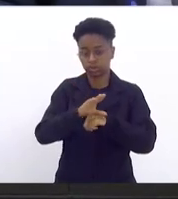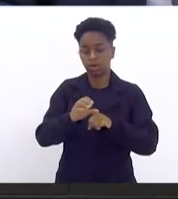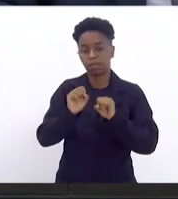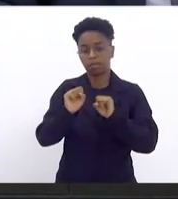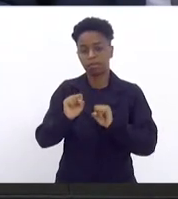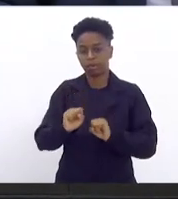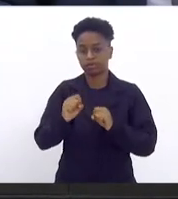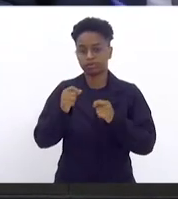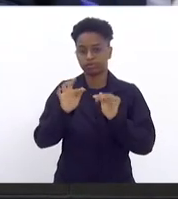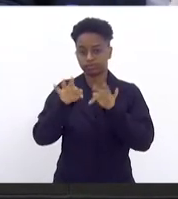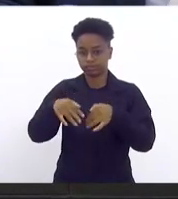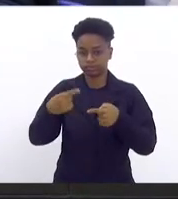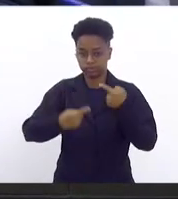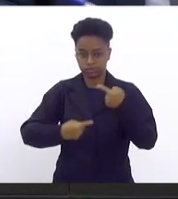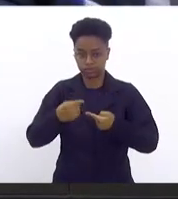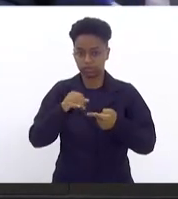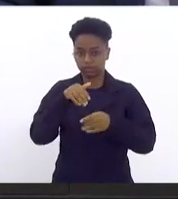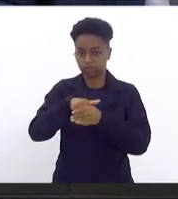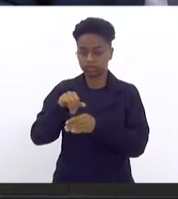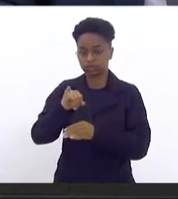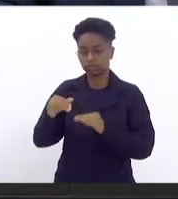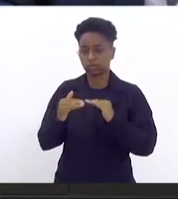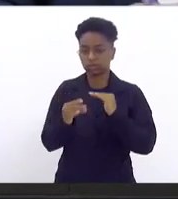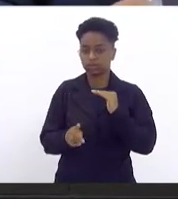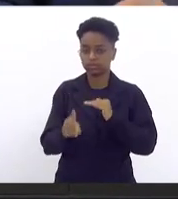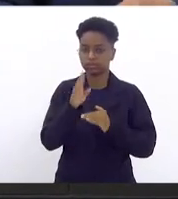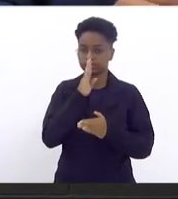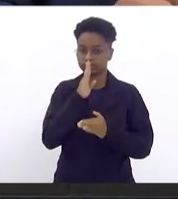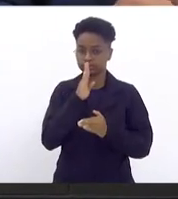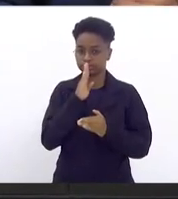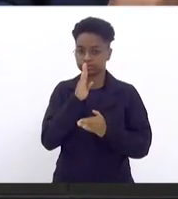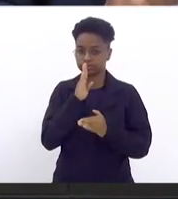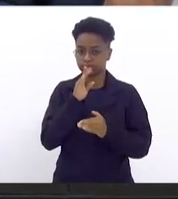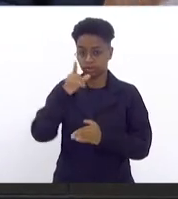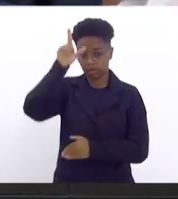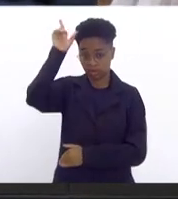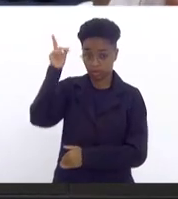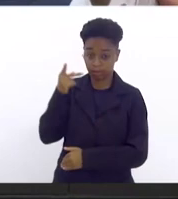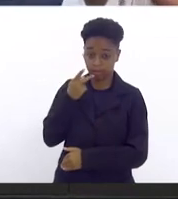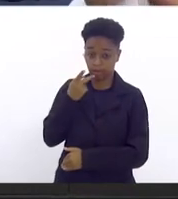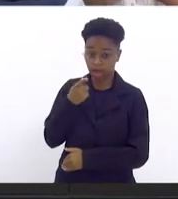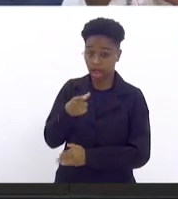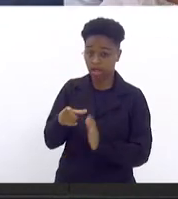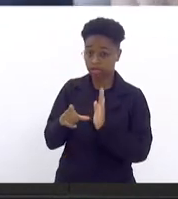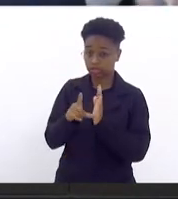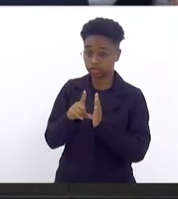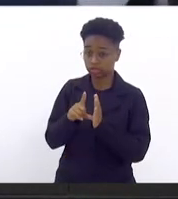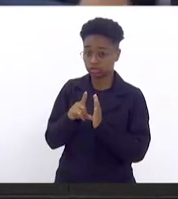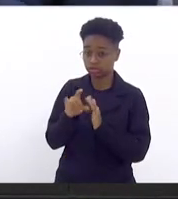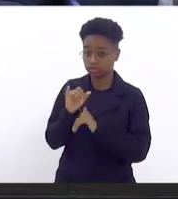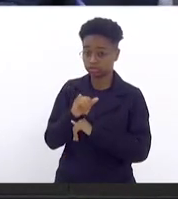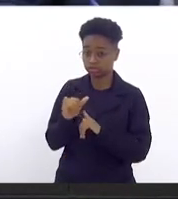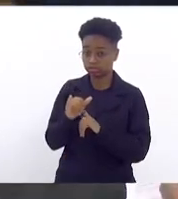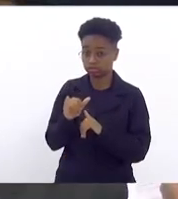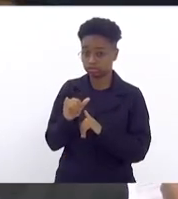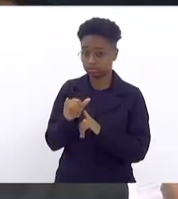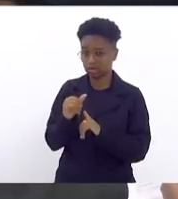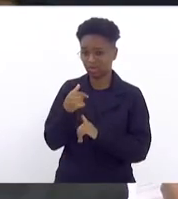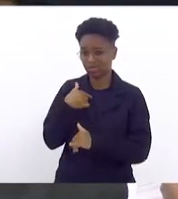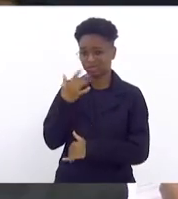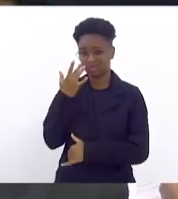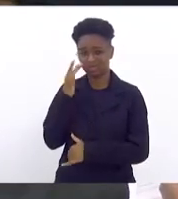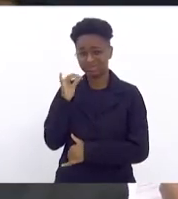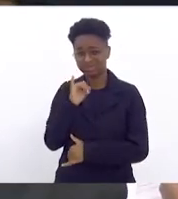discussão. Em votação, os senhores que aprovam, permaneçam como estão. Deputado Luiz Paulo, antes de proclamar. Não, é que eu não sei se